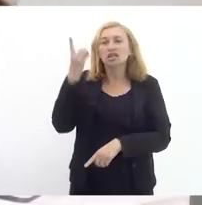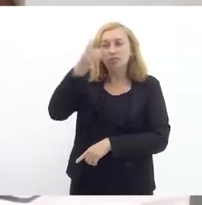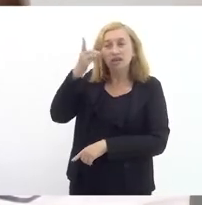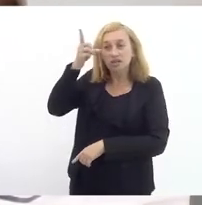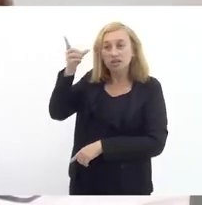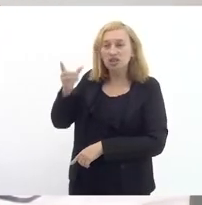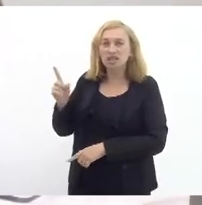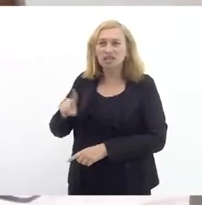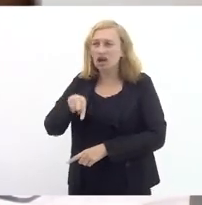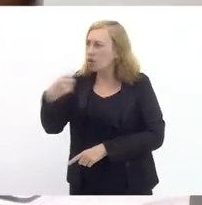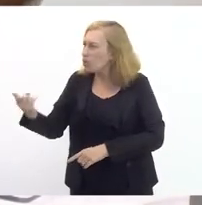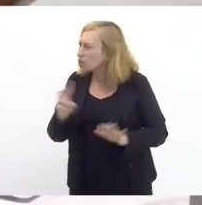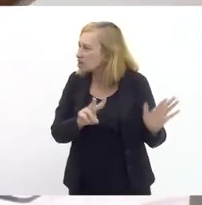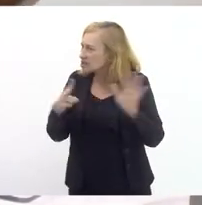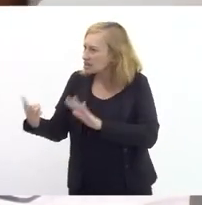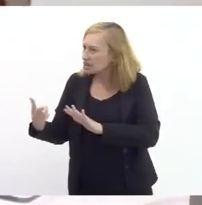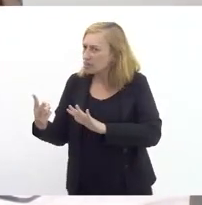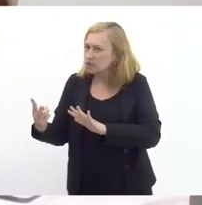vem,